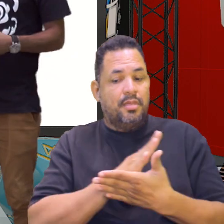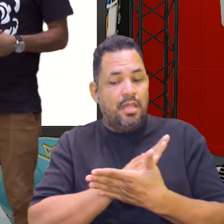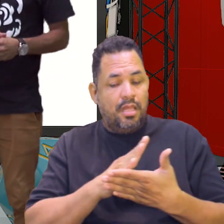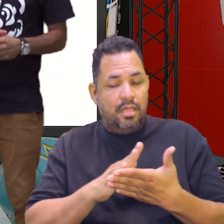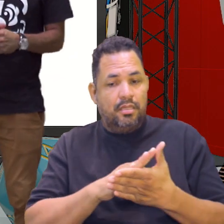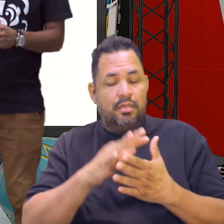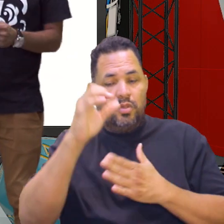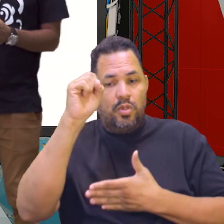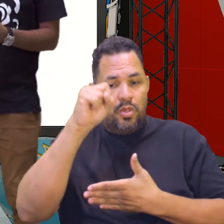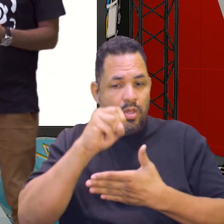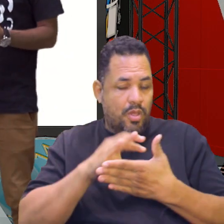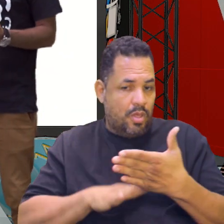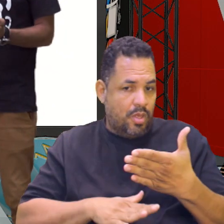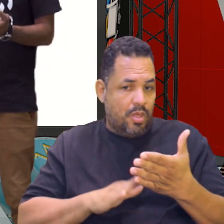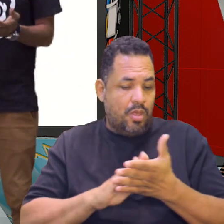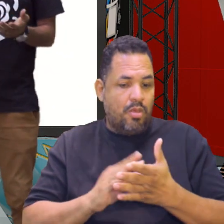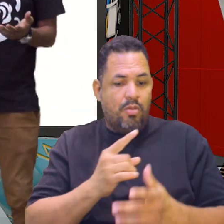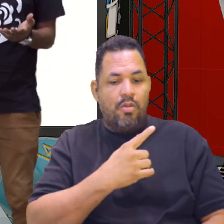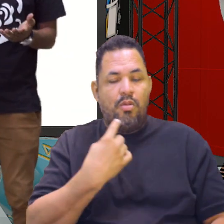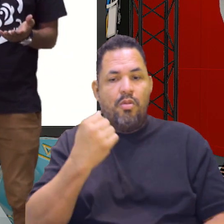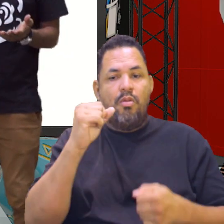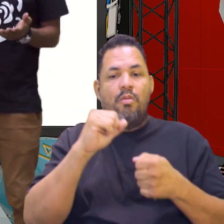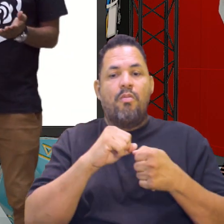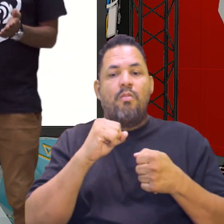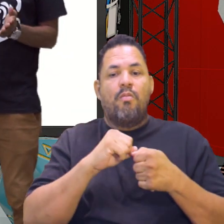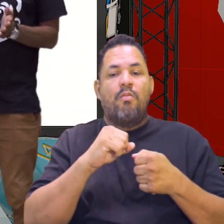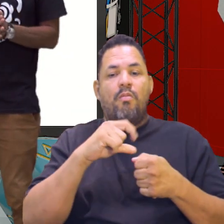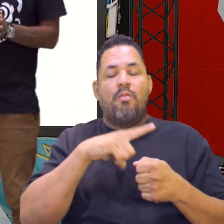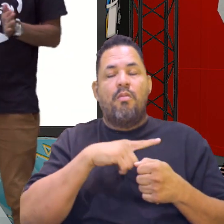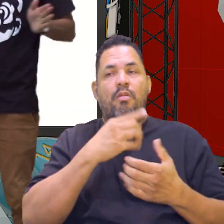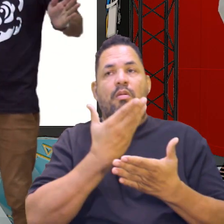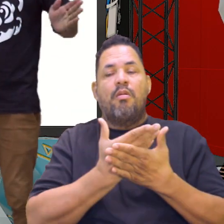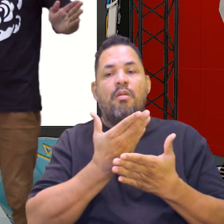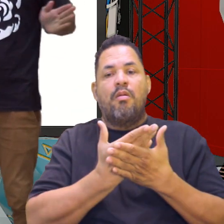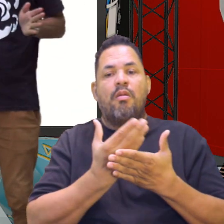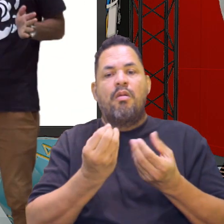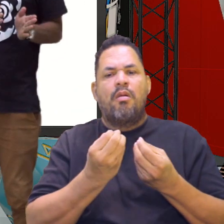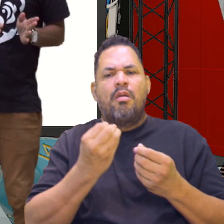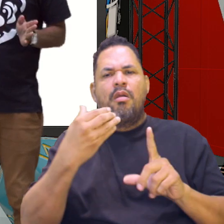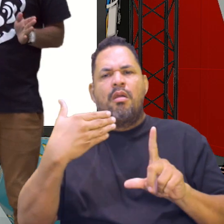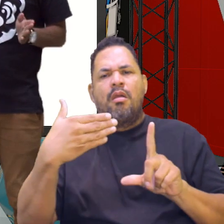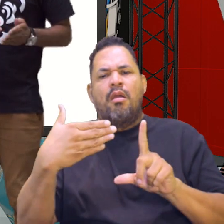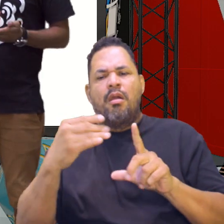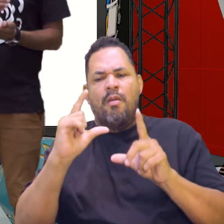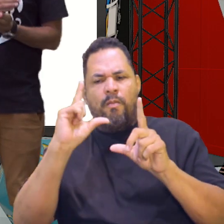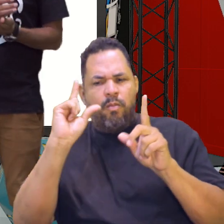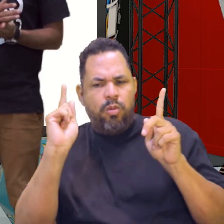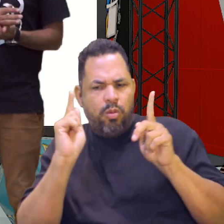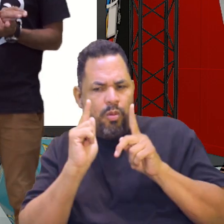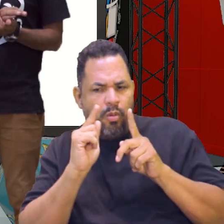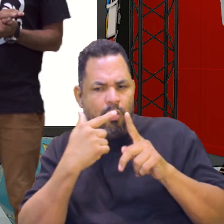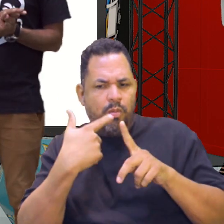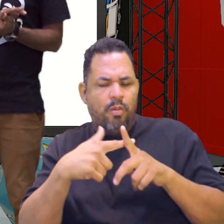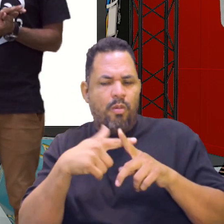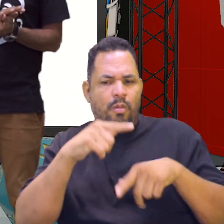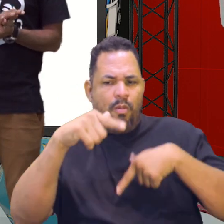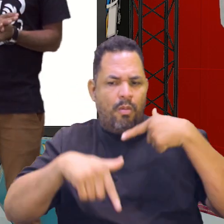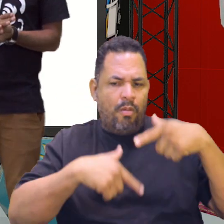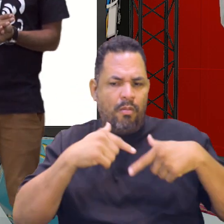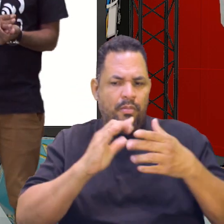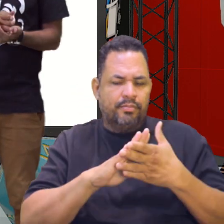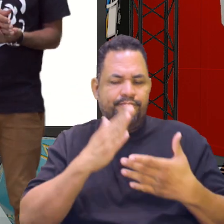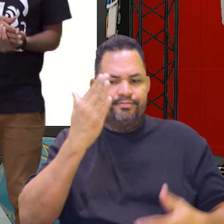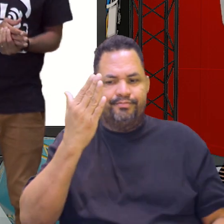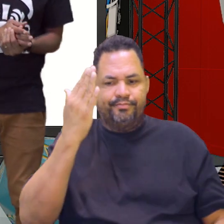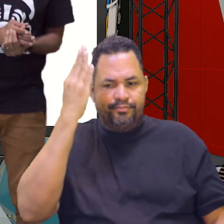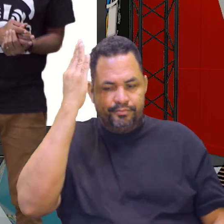vezes, até nas questões né, que a gente faz para vocês, tem aula que tem muito slide, aula que tem menos. Por quê? Porque é trabalhoso. Então, a gente